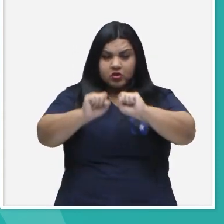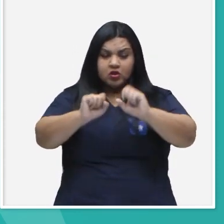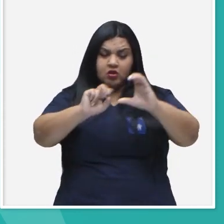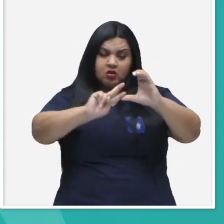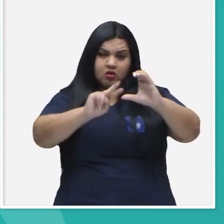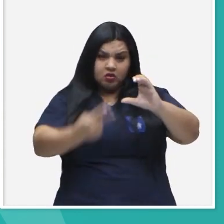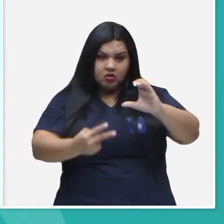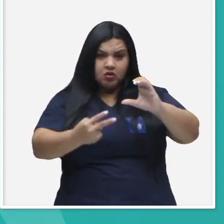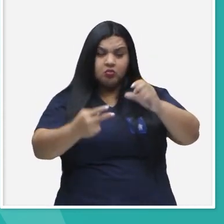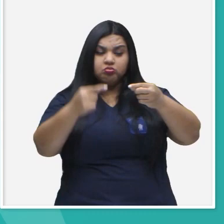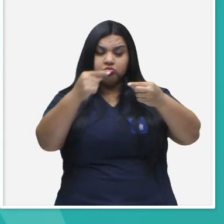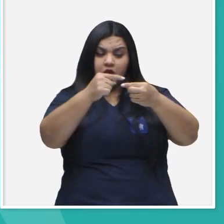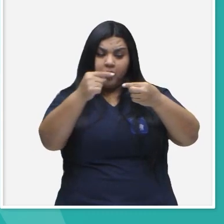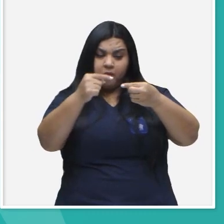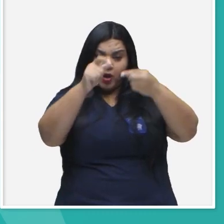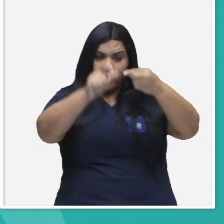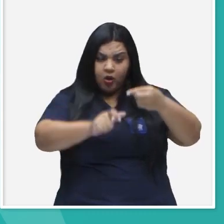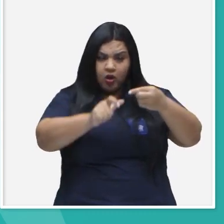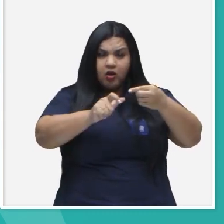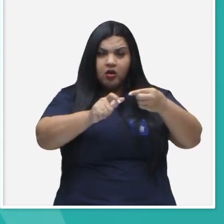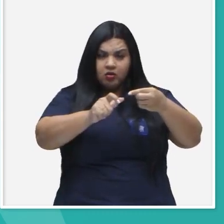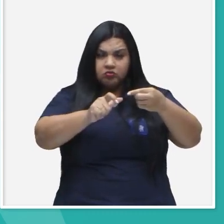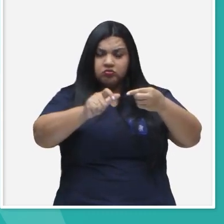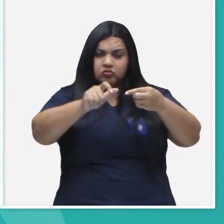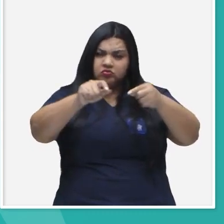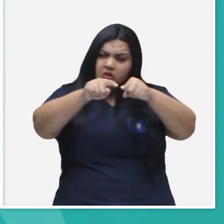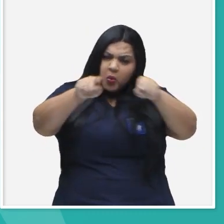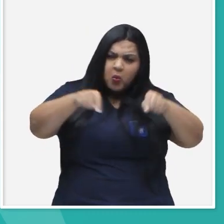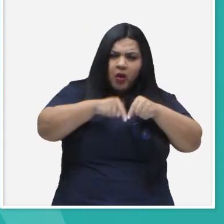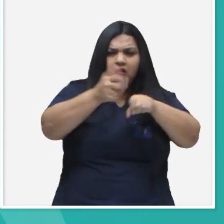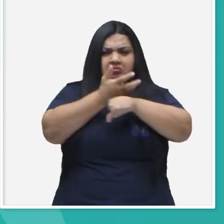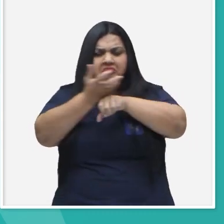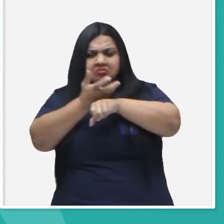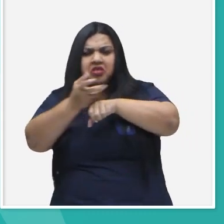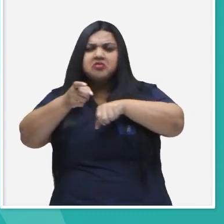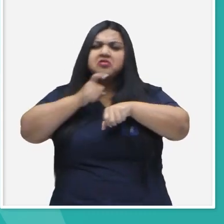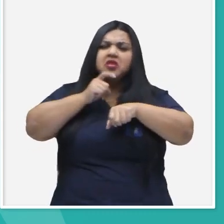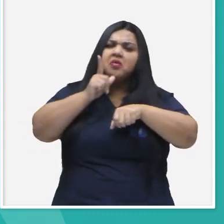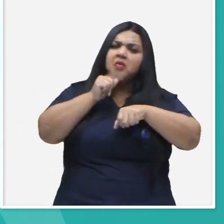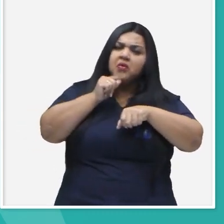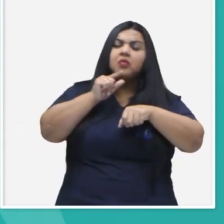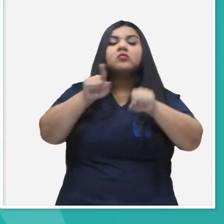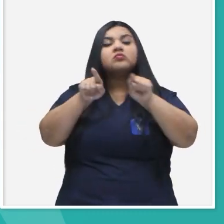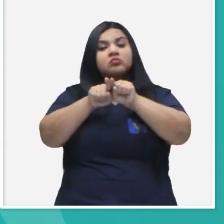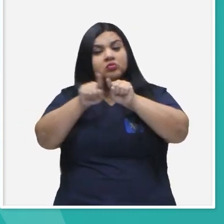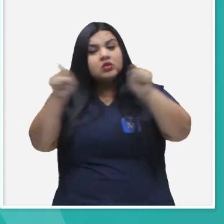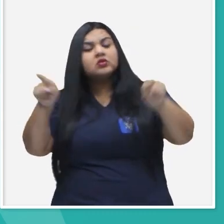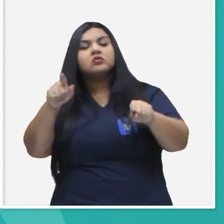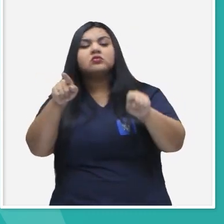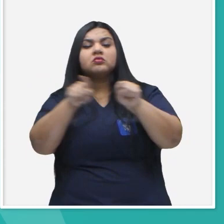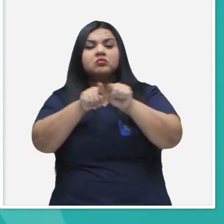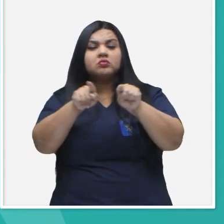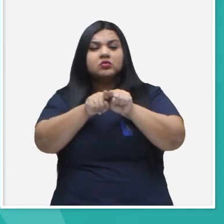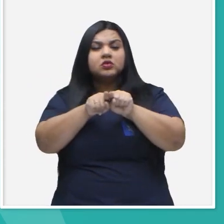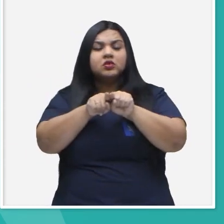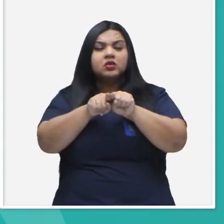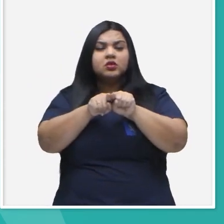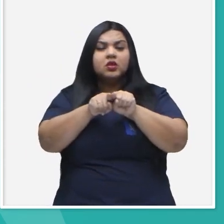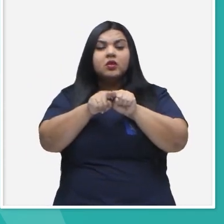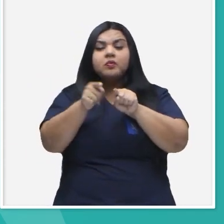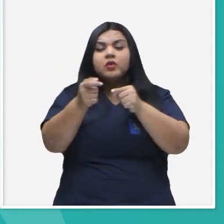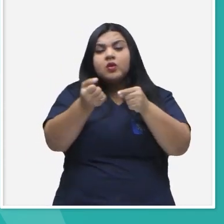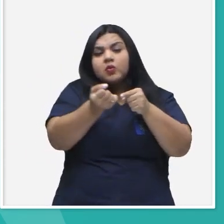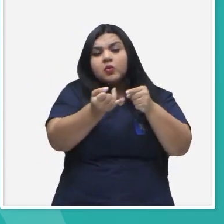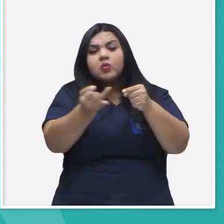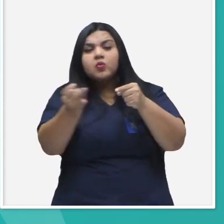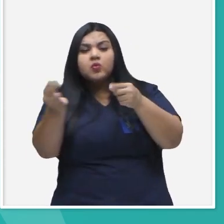classificados de acordo com o seu local, de quadra, de campo, de areia, gelo, água, mas também pela quantidade